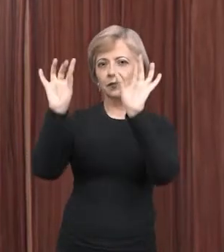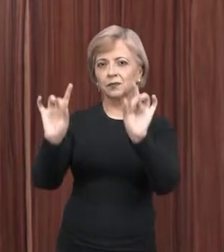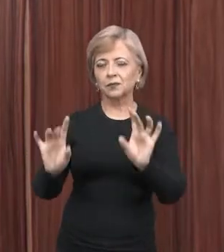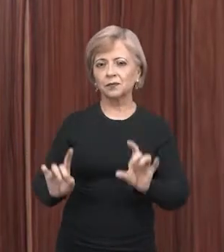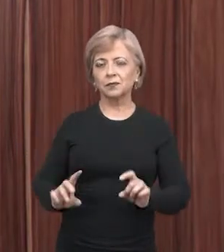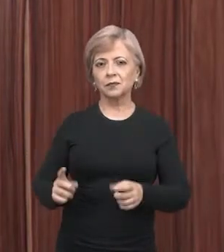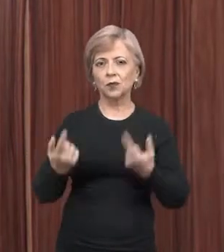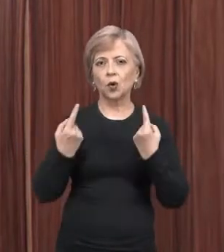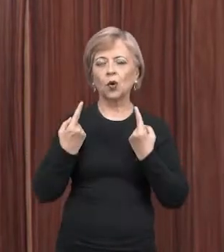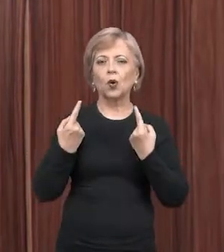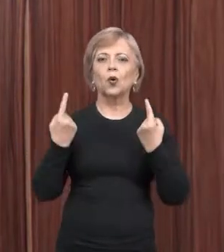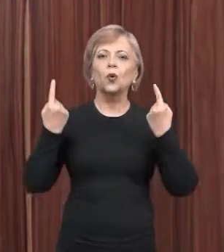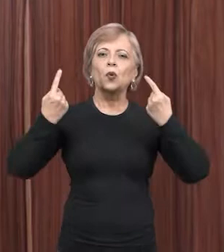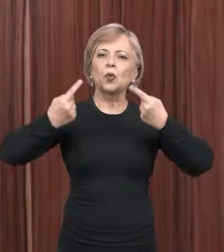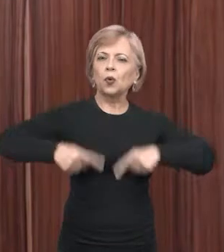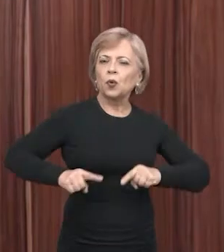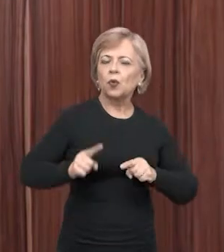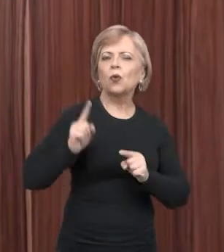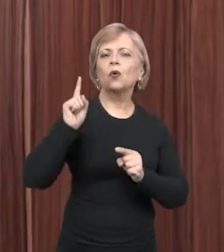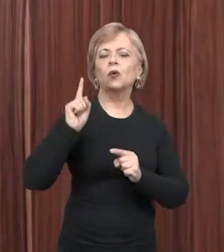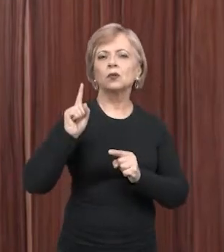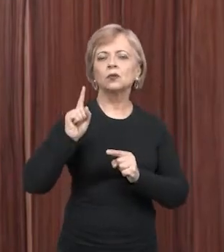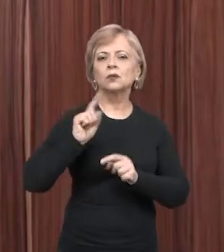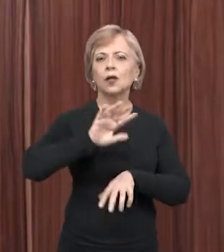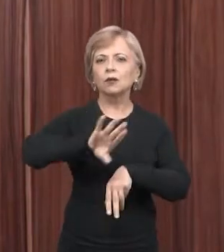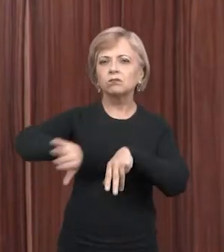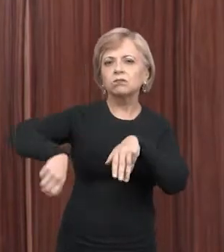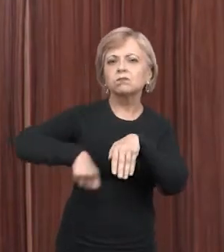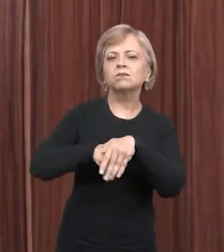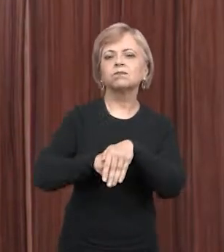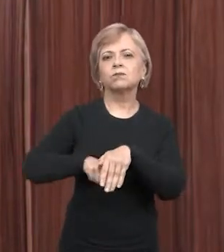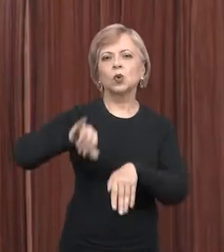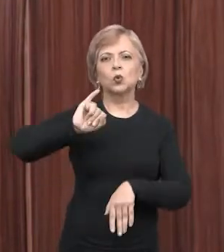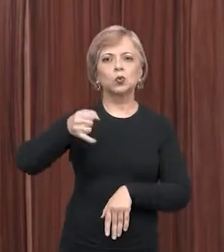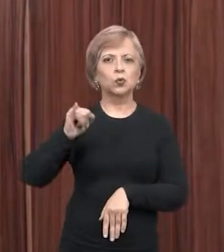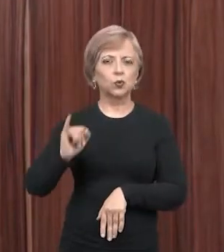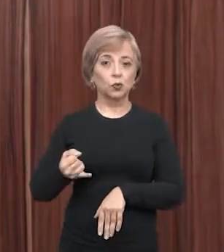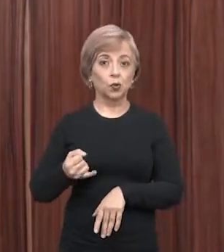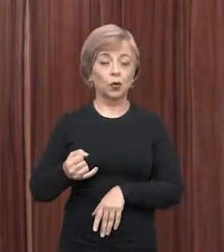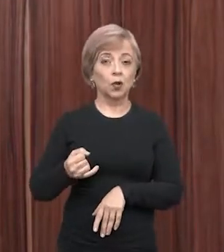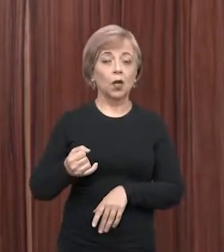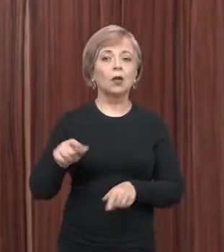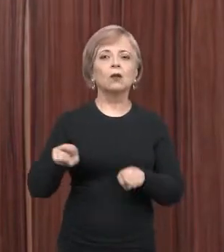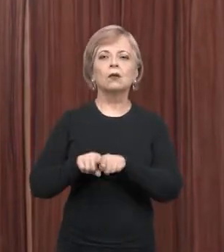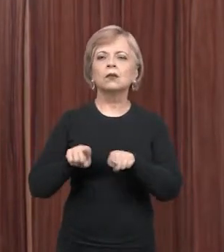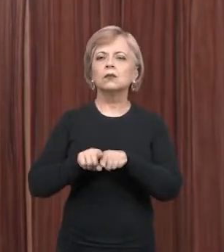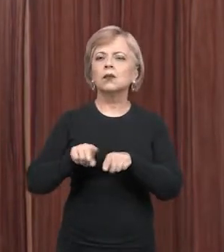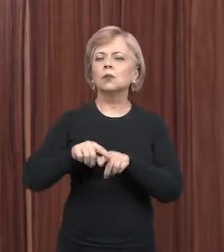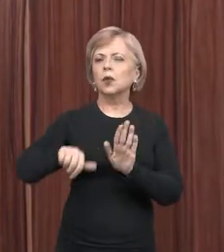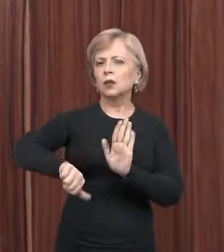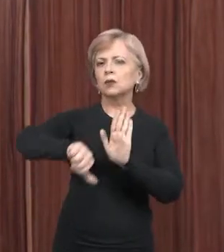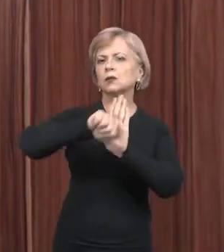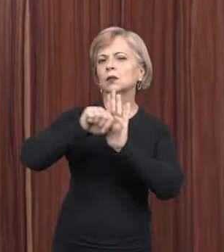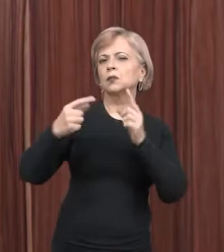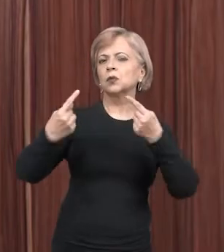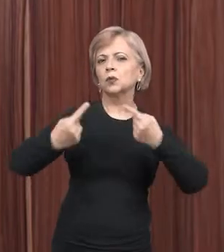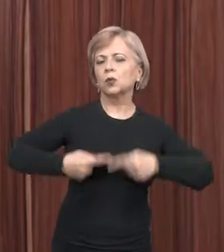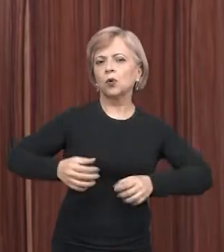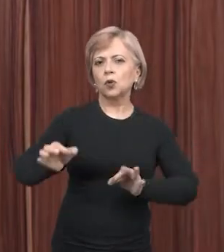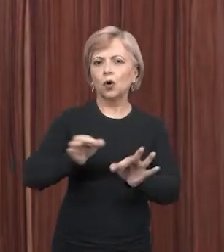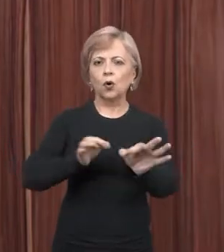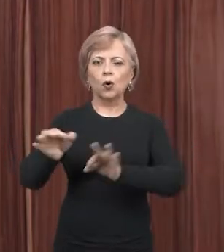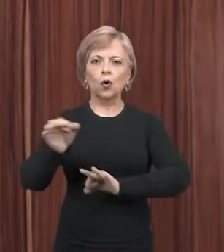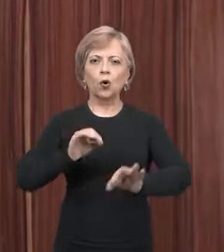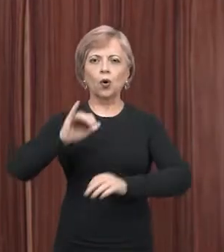no Combate à Sonegação Fiscal e aos Ilícitos contra a Ordem Tributária, o GAESF do MPRJ.